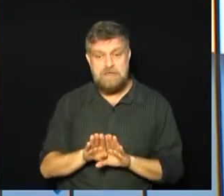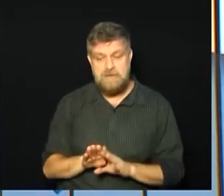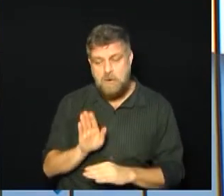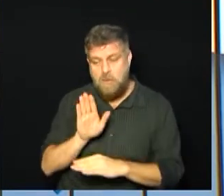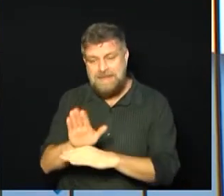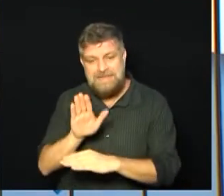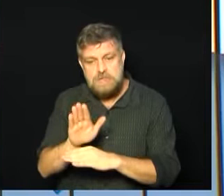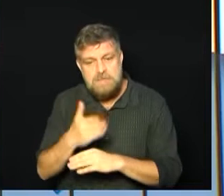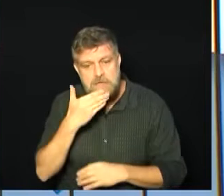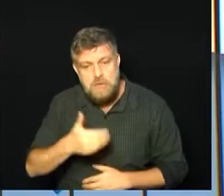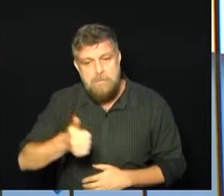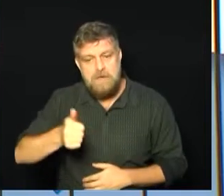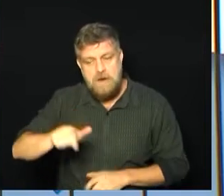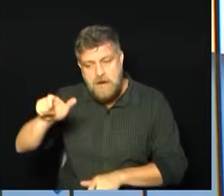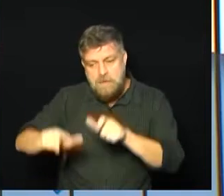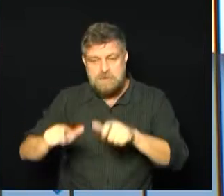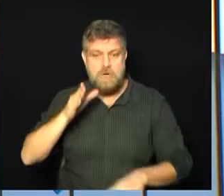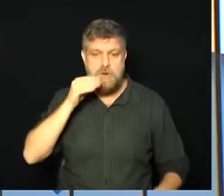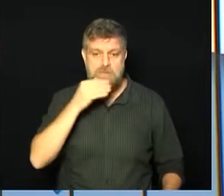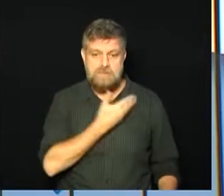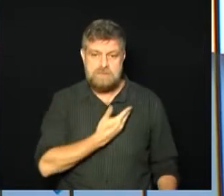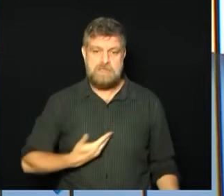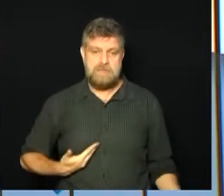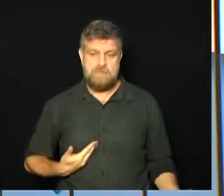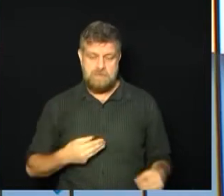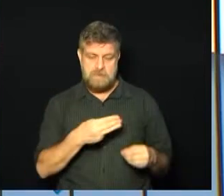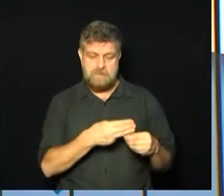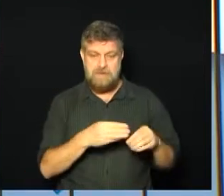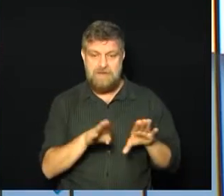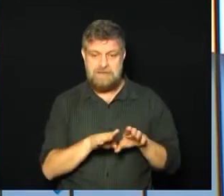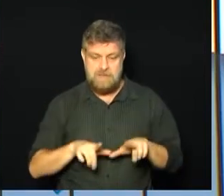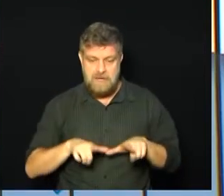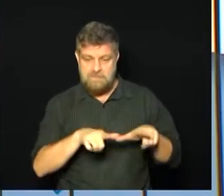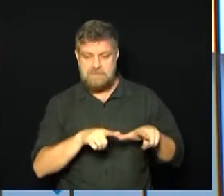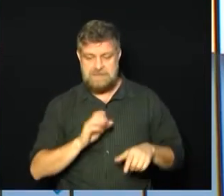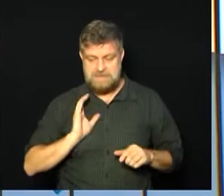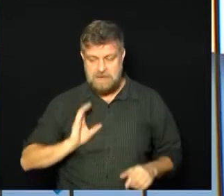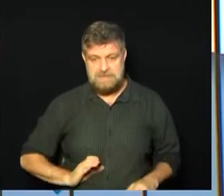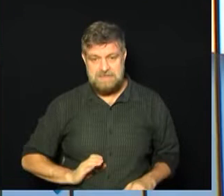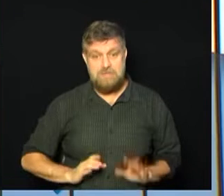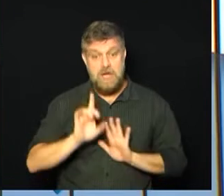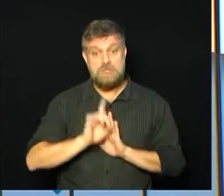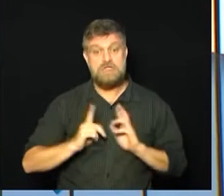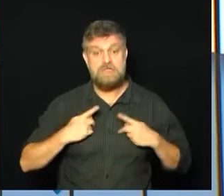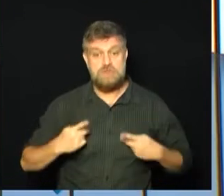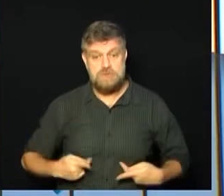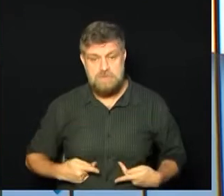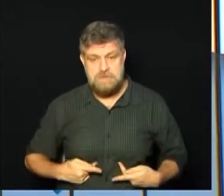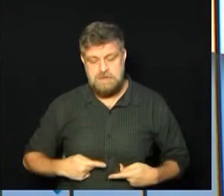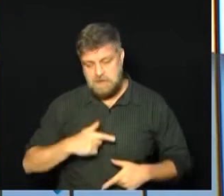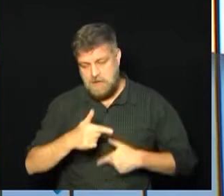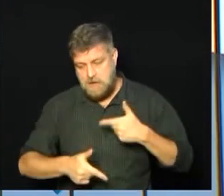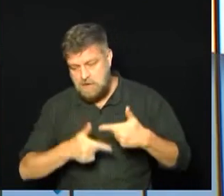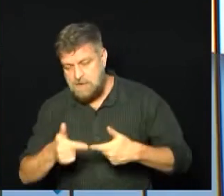este público por servidores da rede municipal, além da formação cidadã em direitos humanos para o exercício